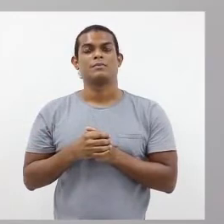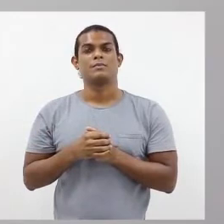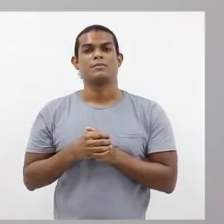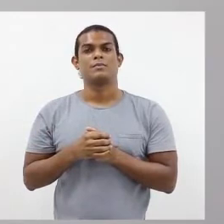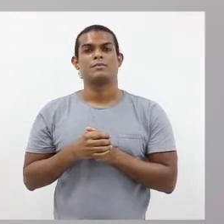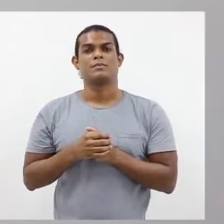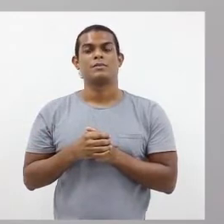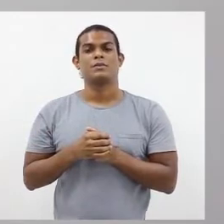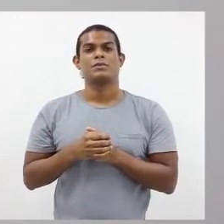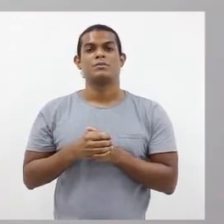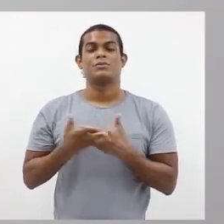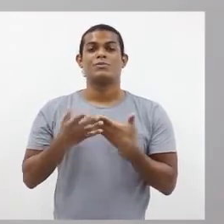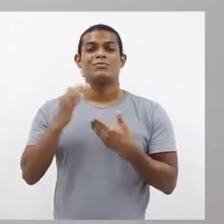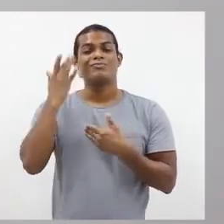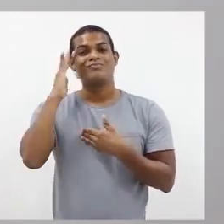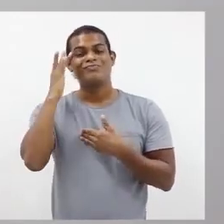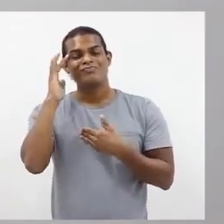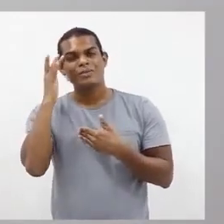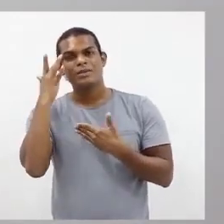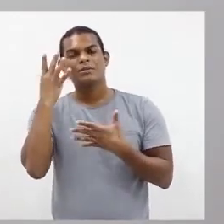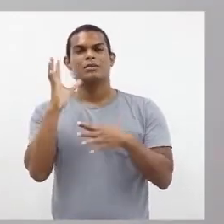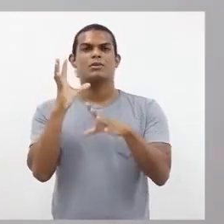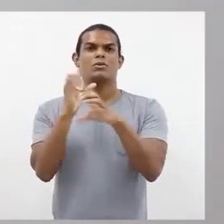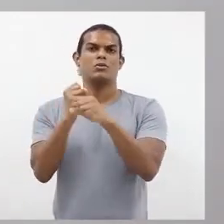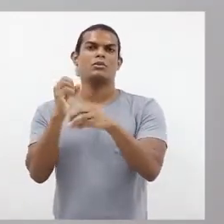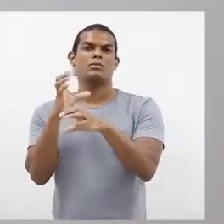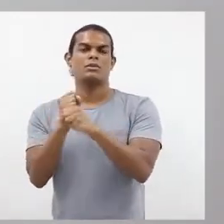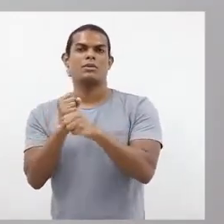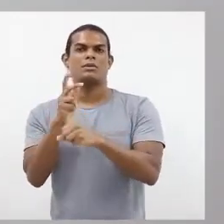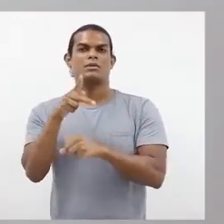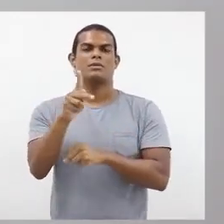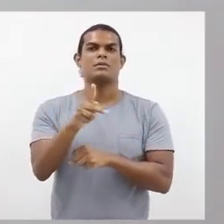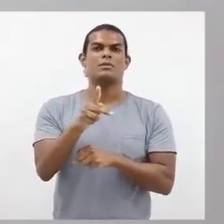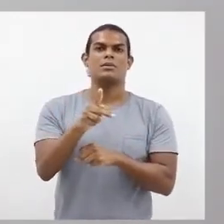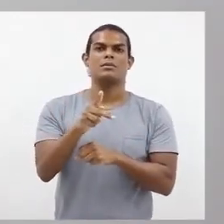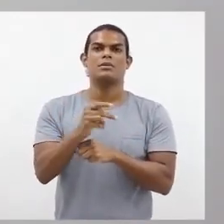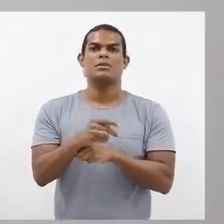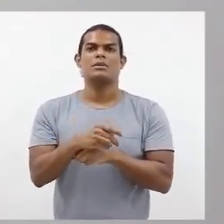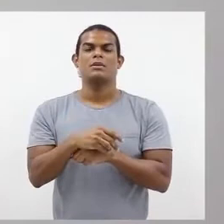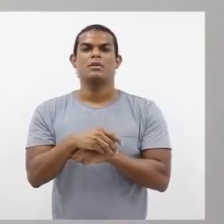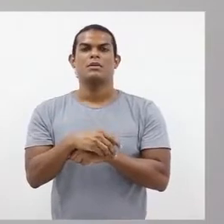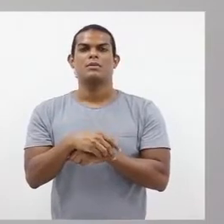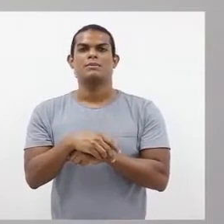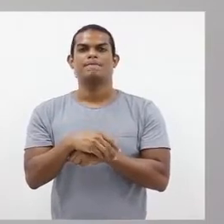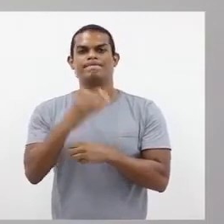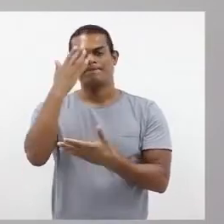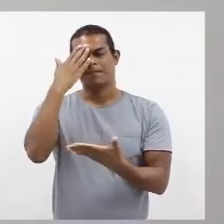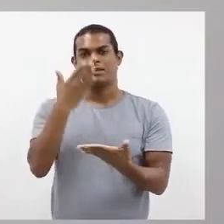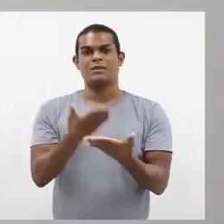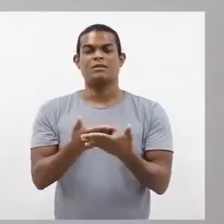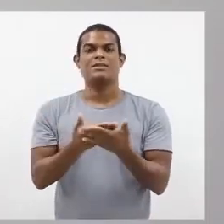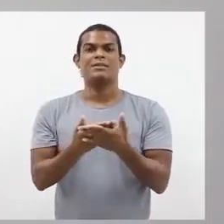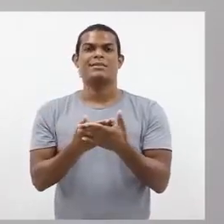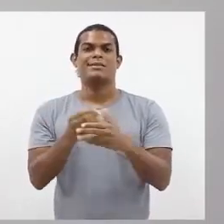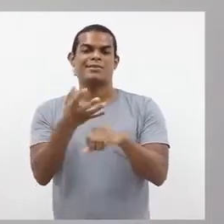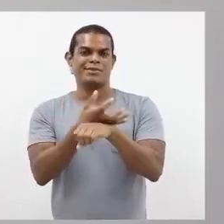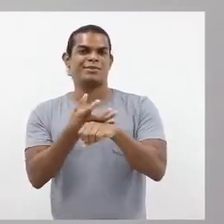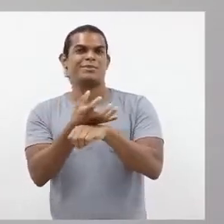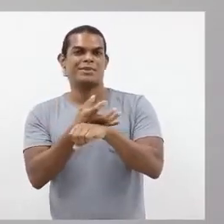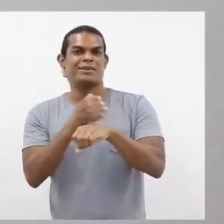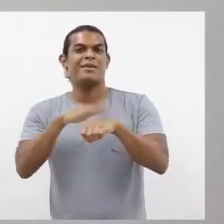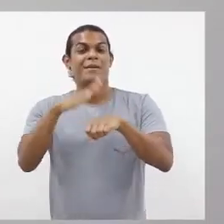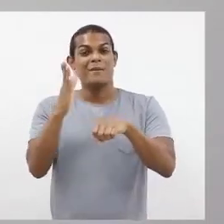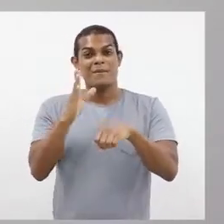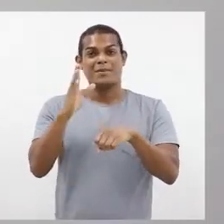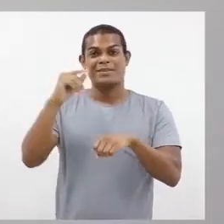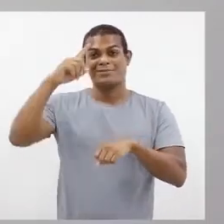Geralmente, quando a gente pensa em contabilidade, a gente sempre acredita que vai ser uma disciplina mais difícil, uma disciplina